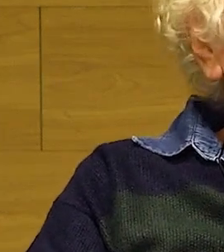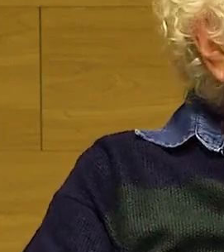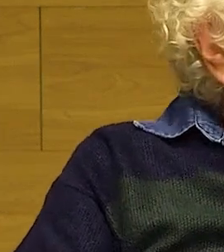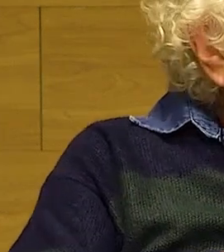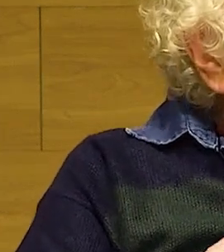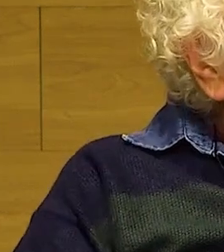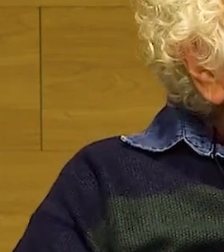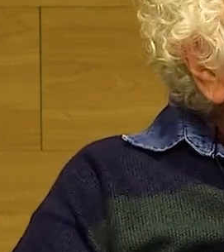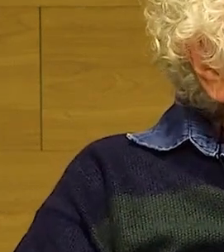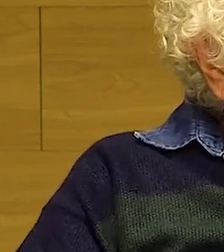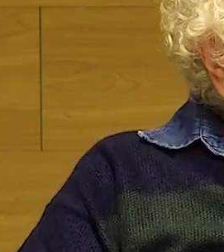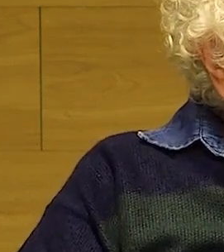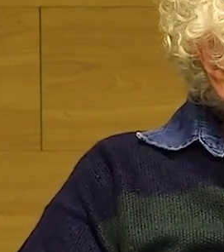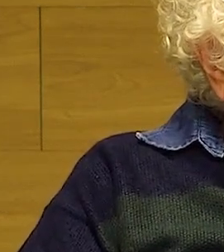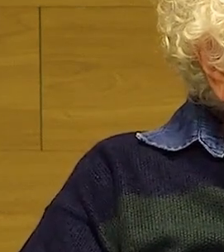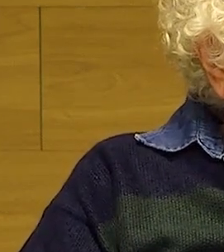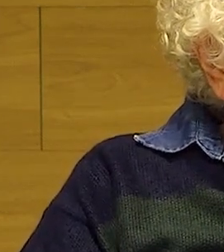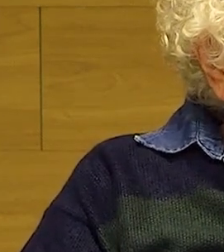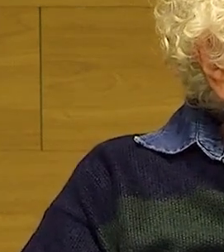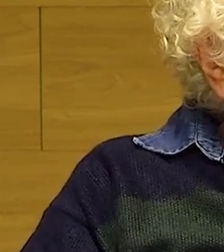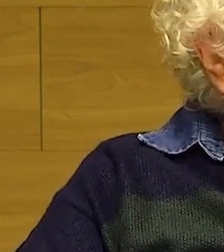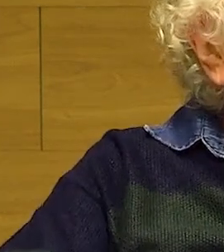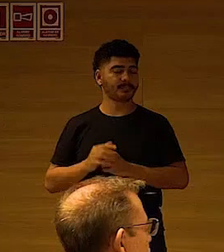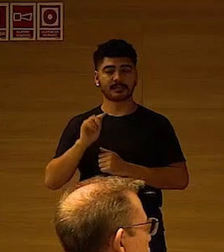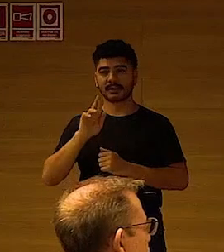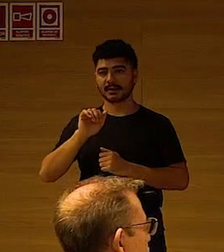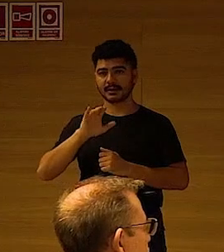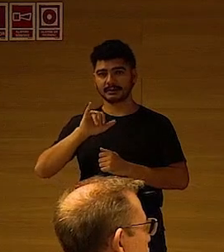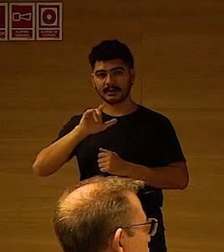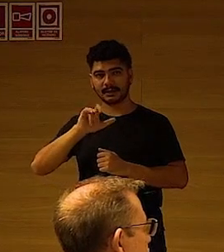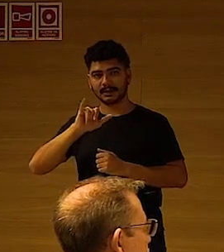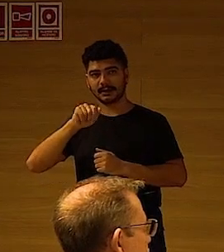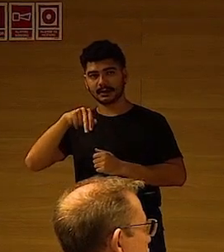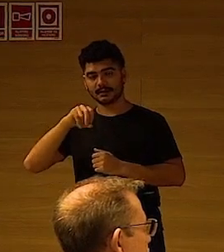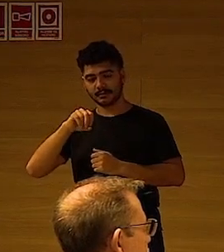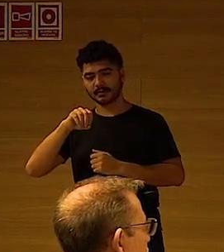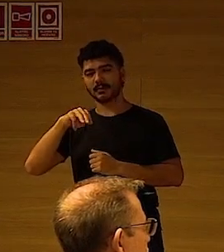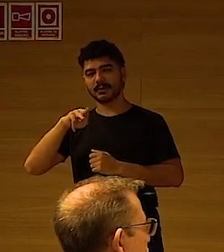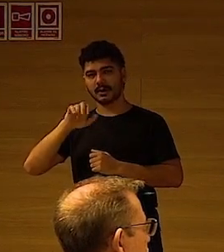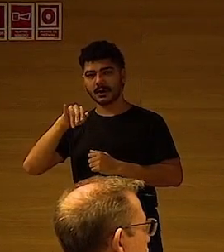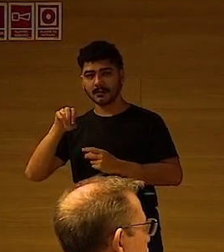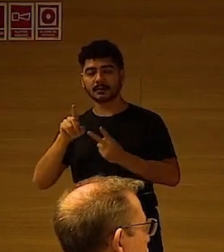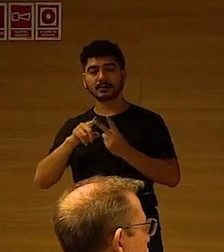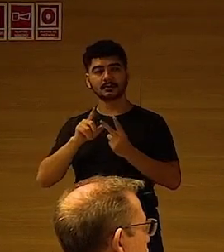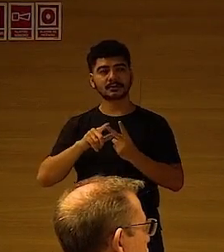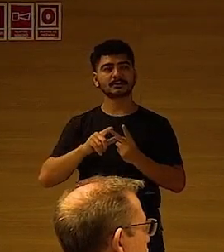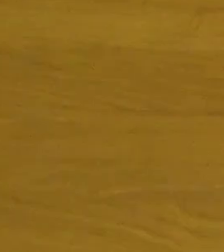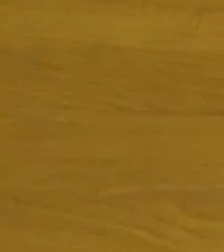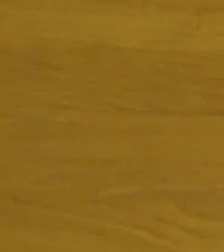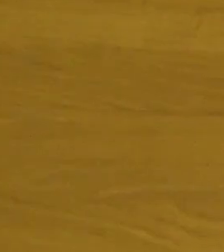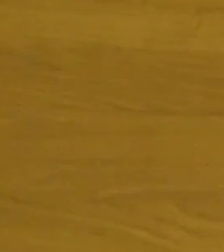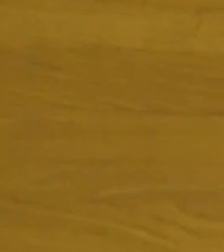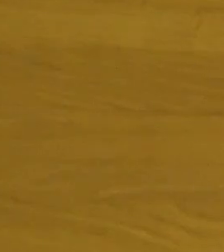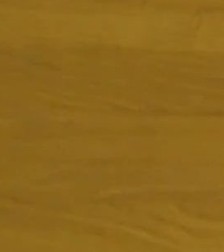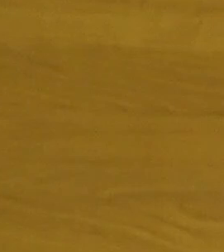literatura, o Graciliano Ramos foi um grande escritor brasileiro. Guimarães Rosa também foi.